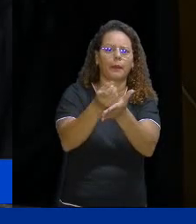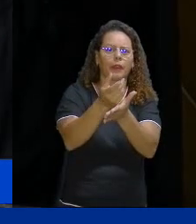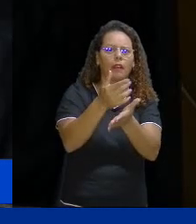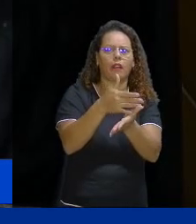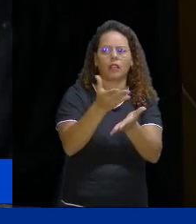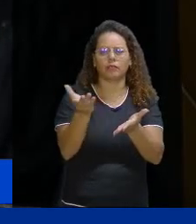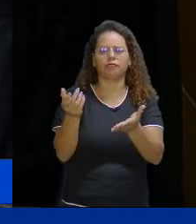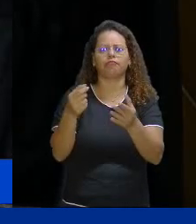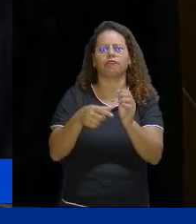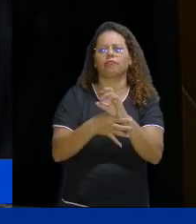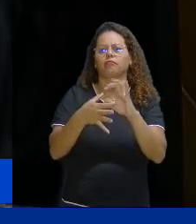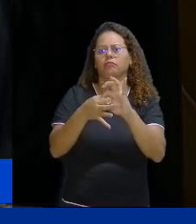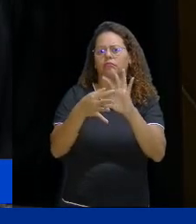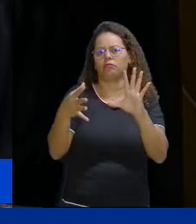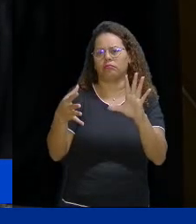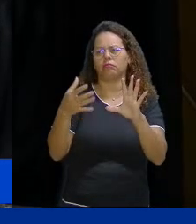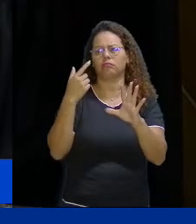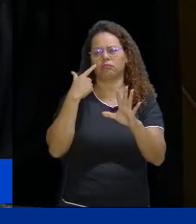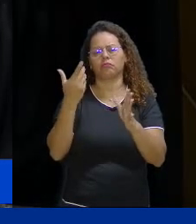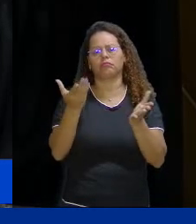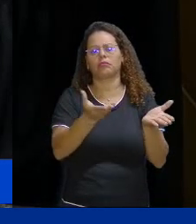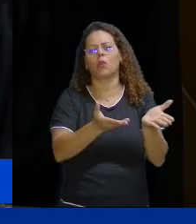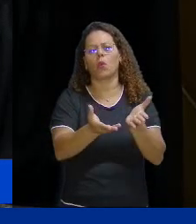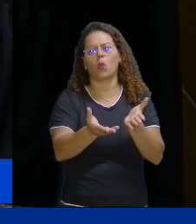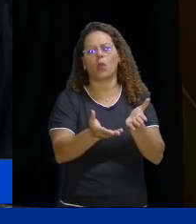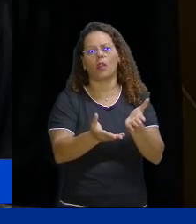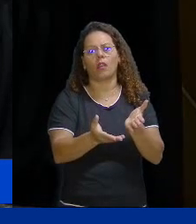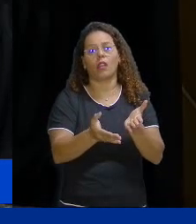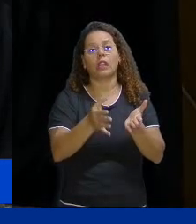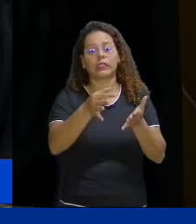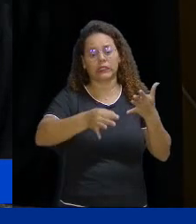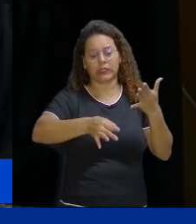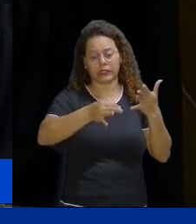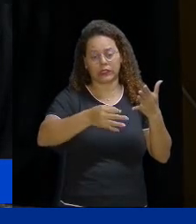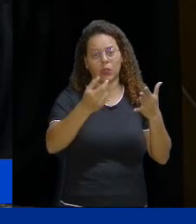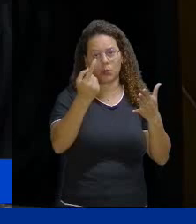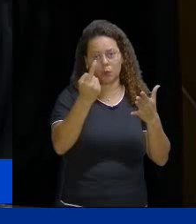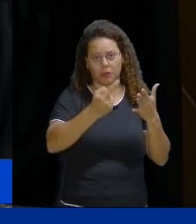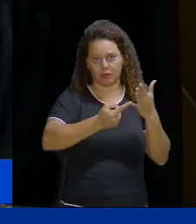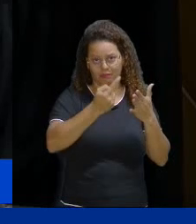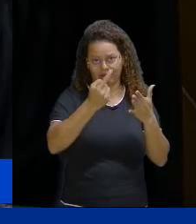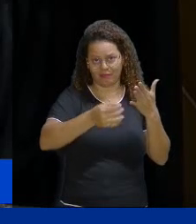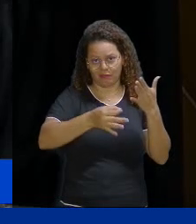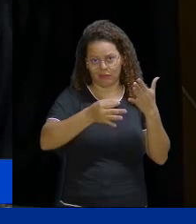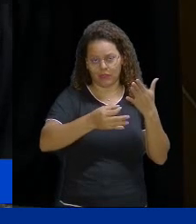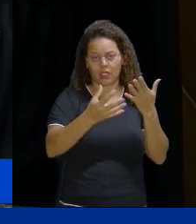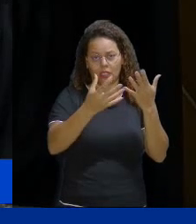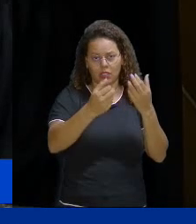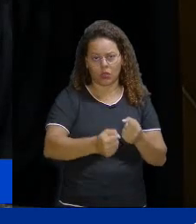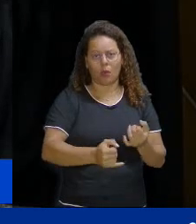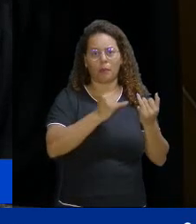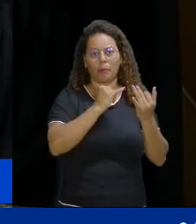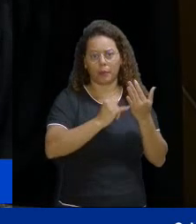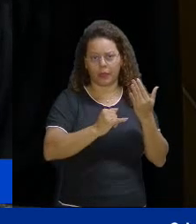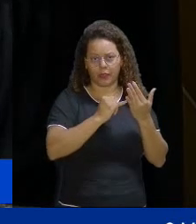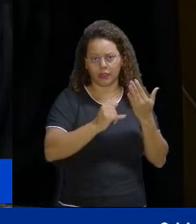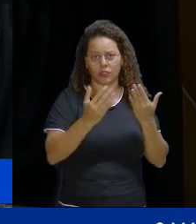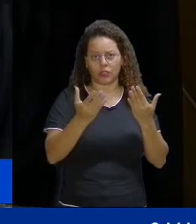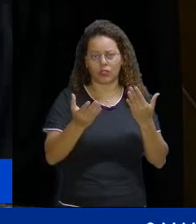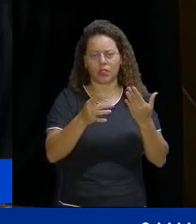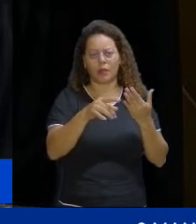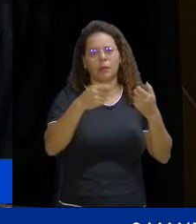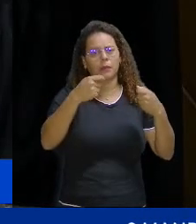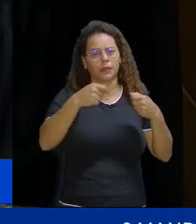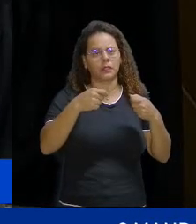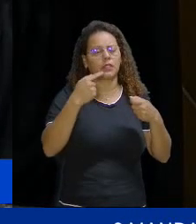municipal. Embora a decisão de primeiro grau tenha indeferido o pedido, sustentaram que a medida é necessária para